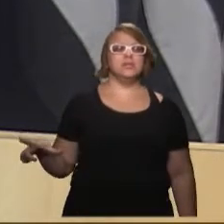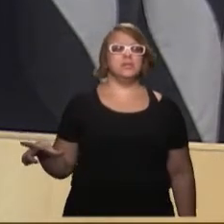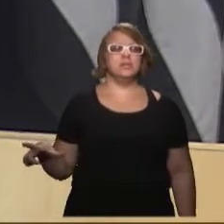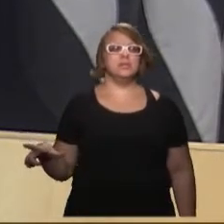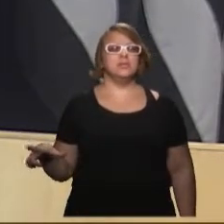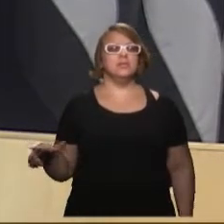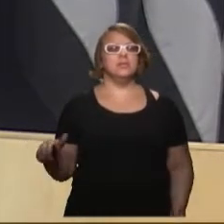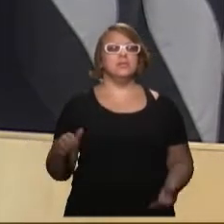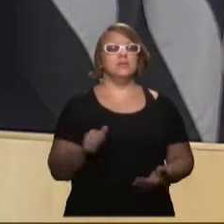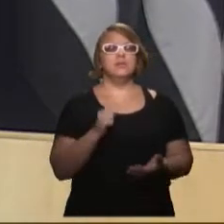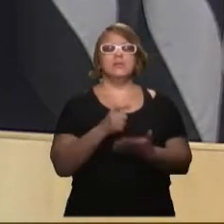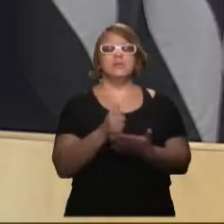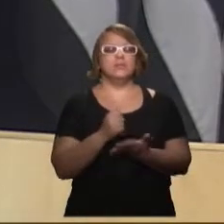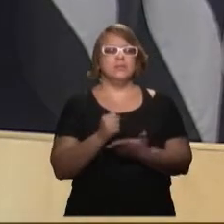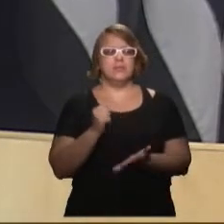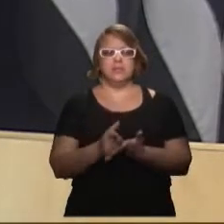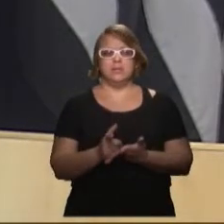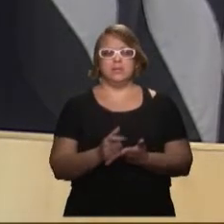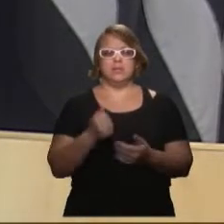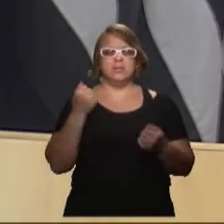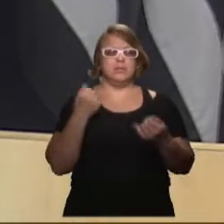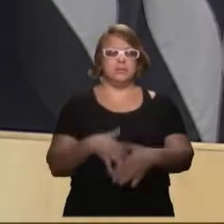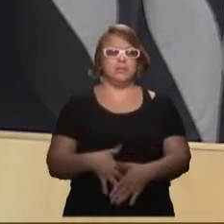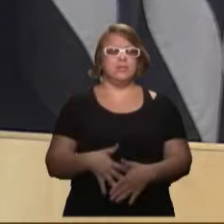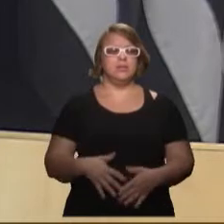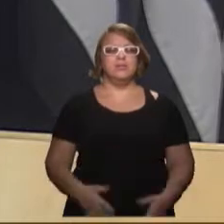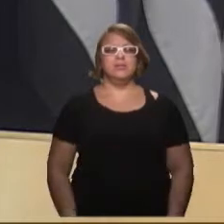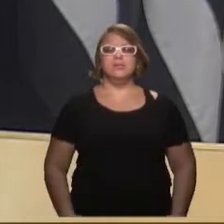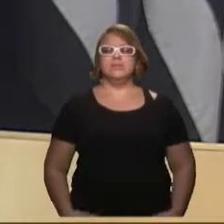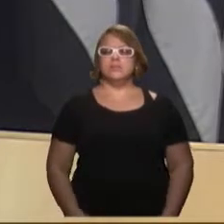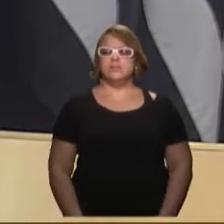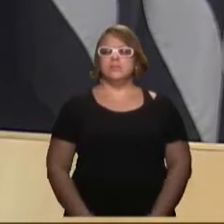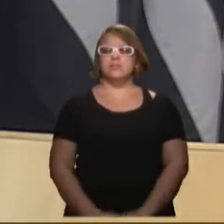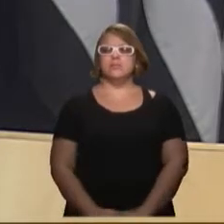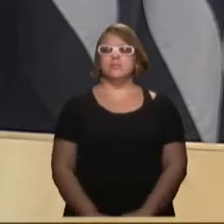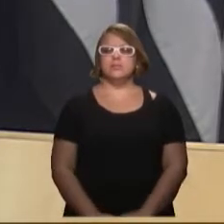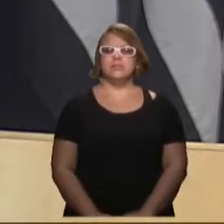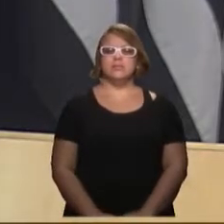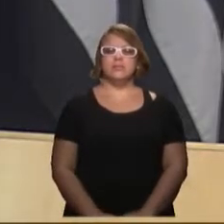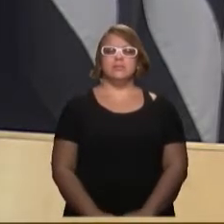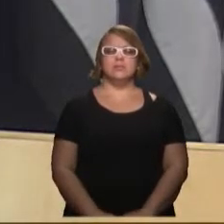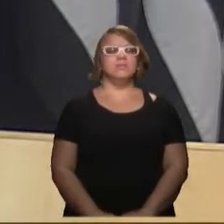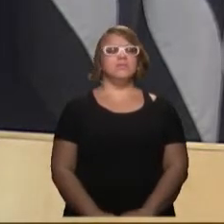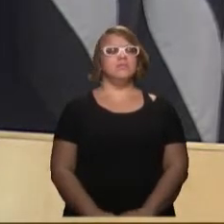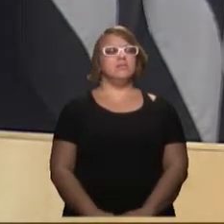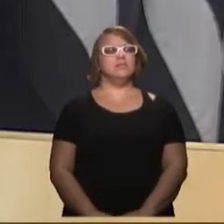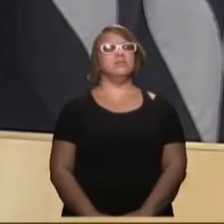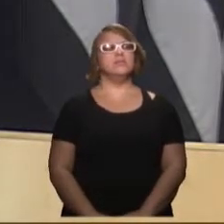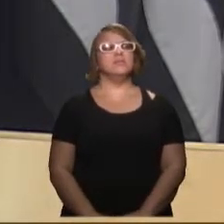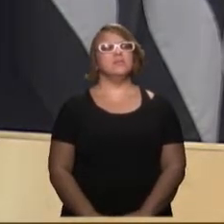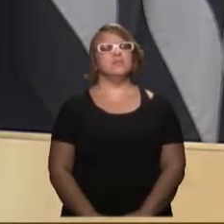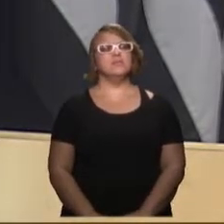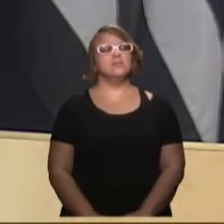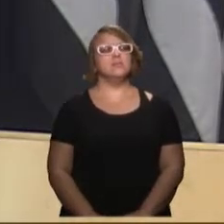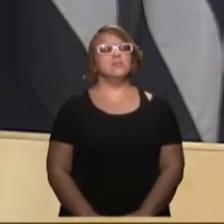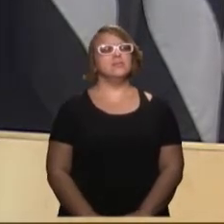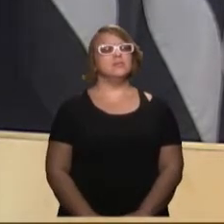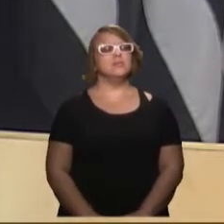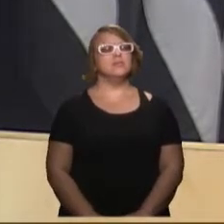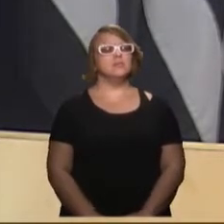acho que não estava regulamentado por lei, porque também se tivesse, né, eu acredito que as comissões